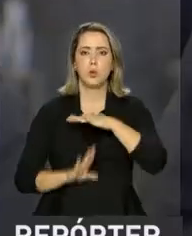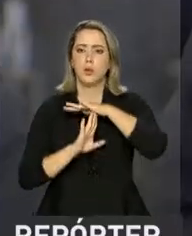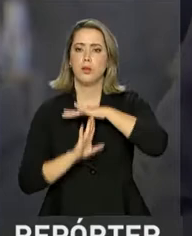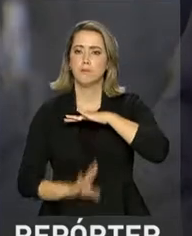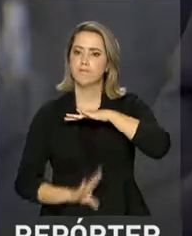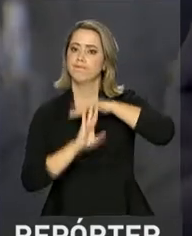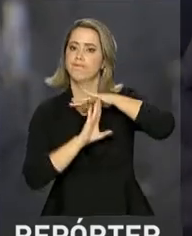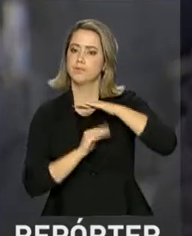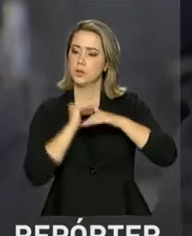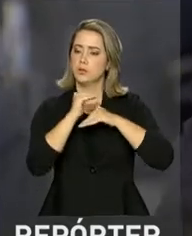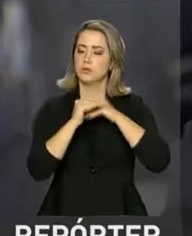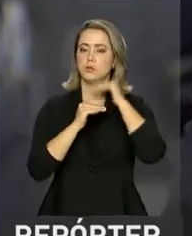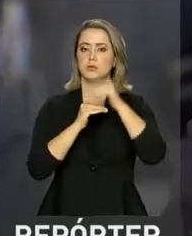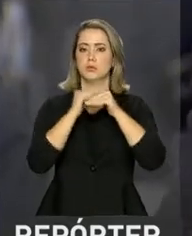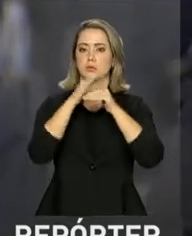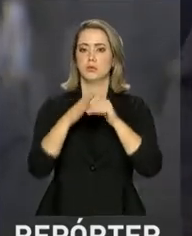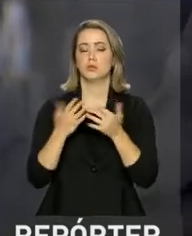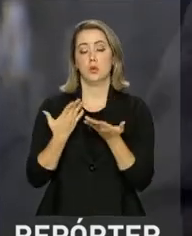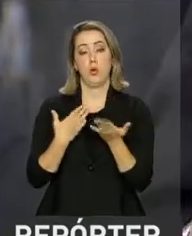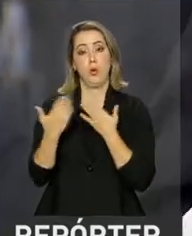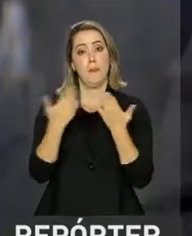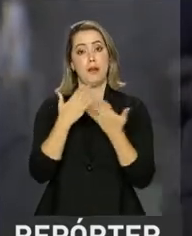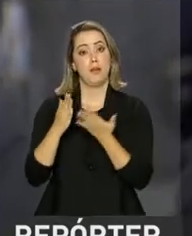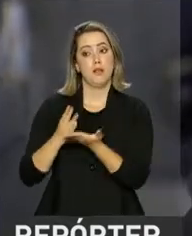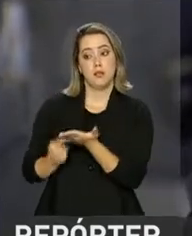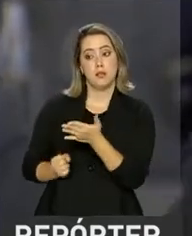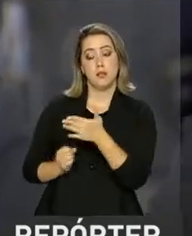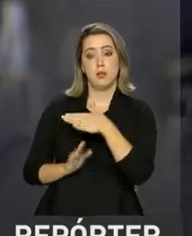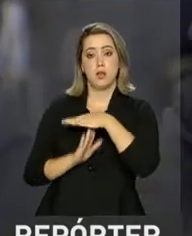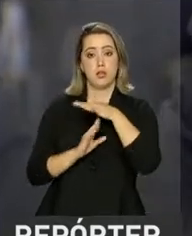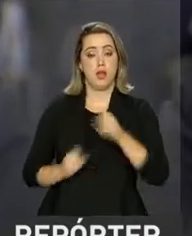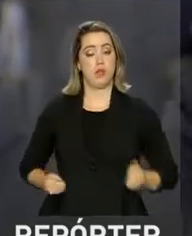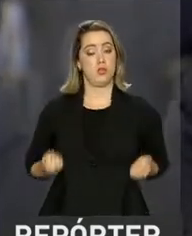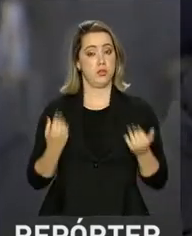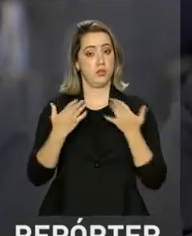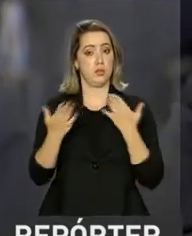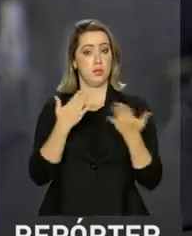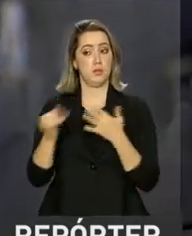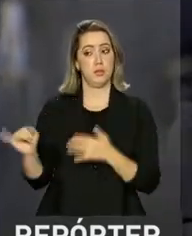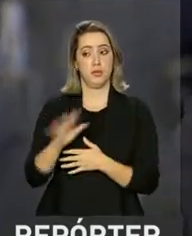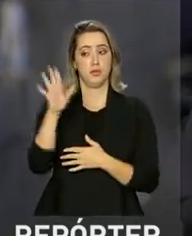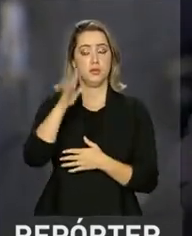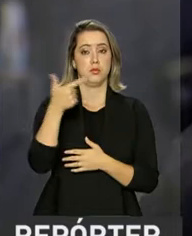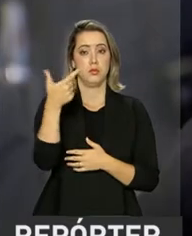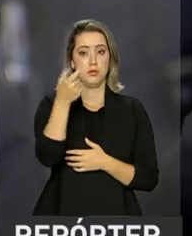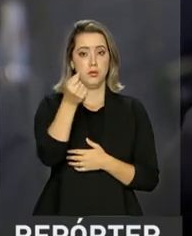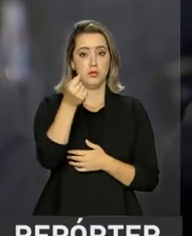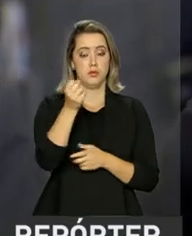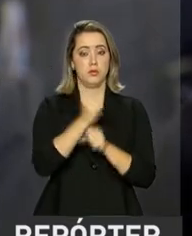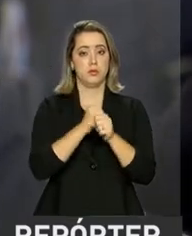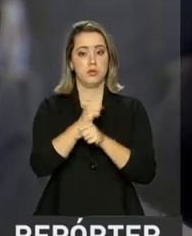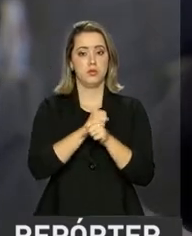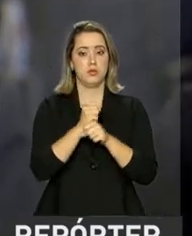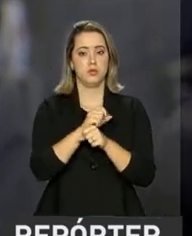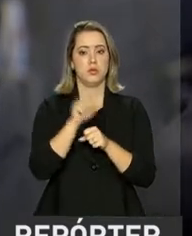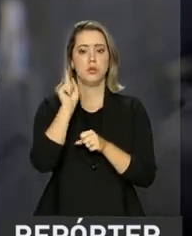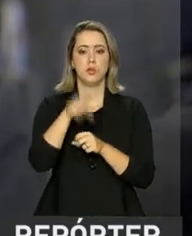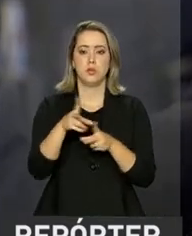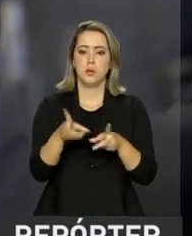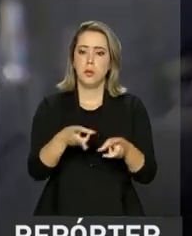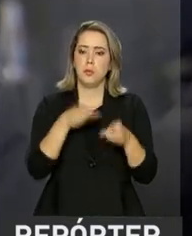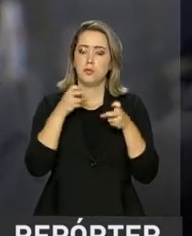para o crescimento das despesas com base na inflação pelos próximos 20 anos o que dá previsibilidade